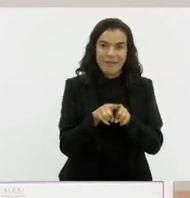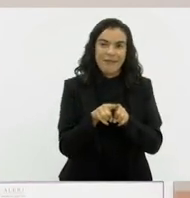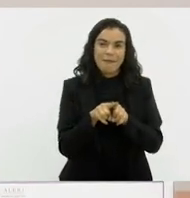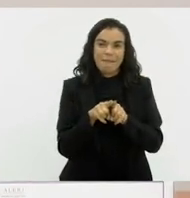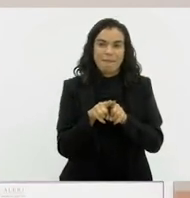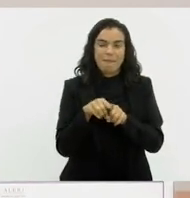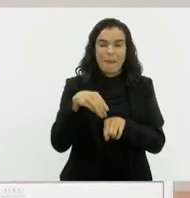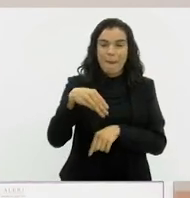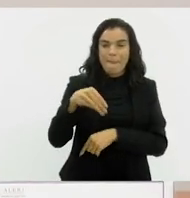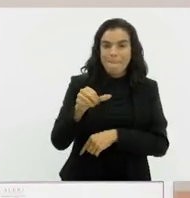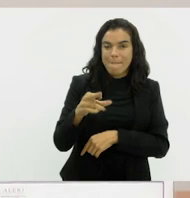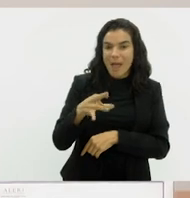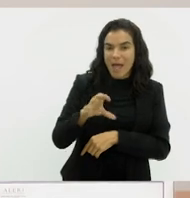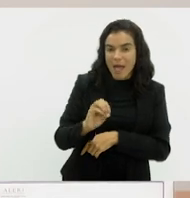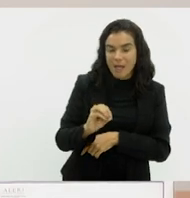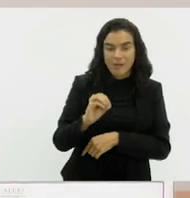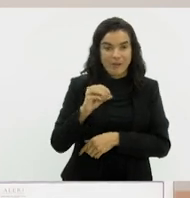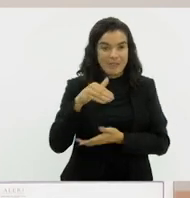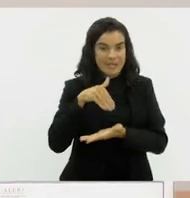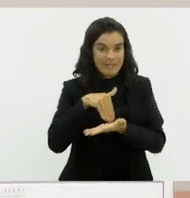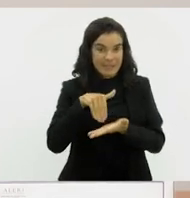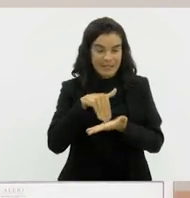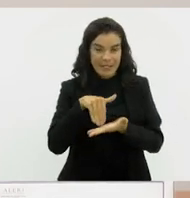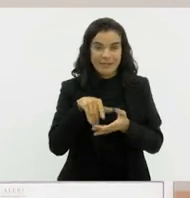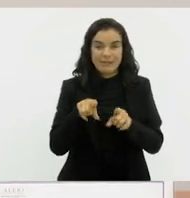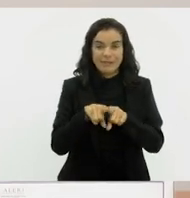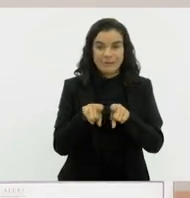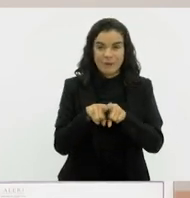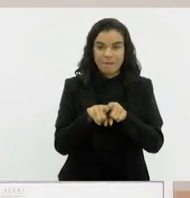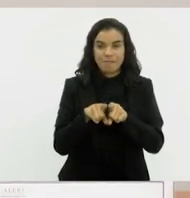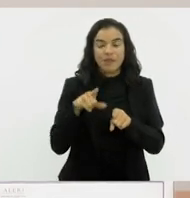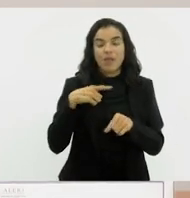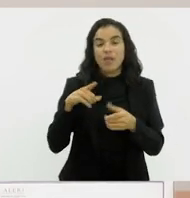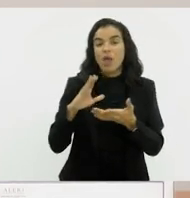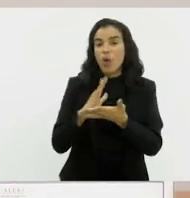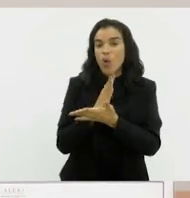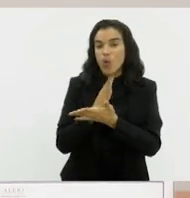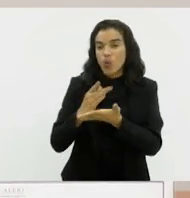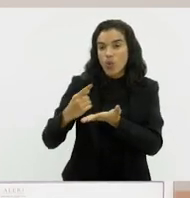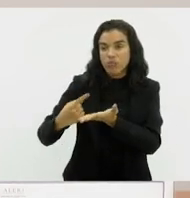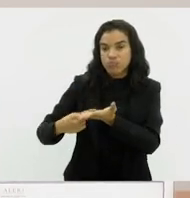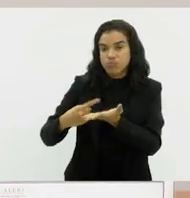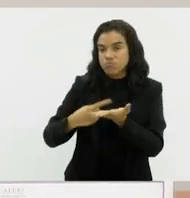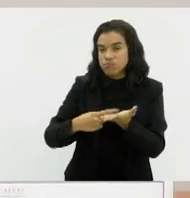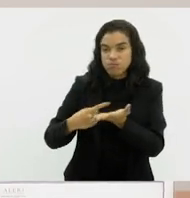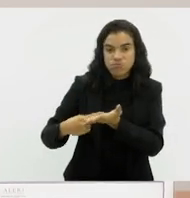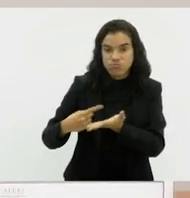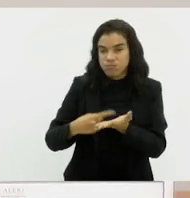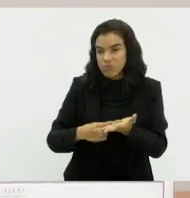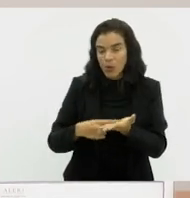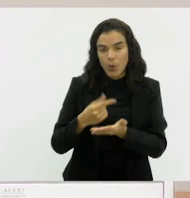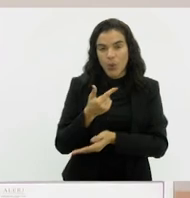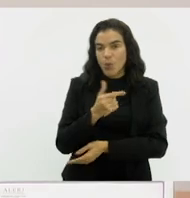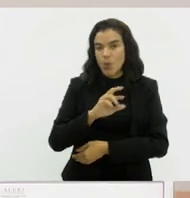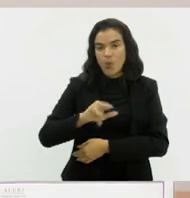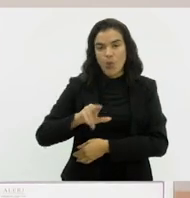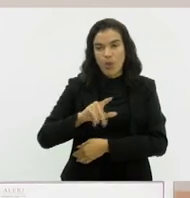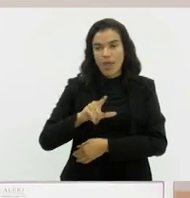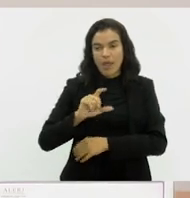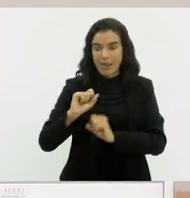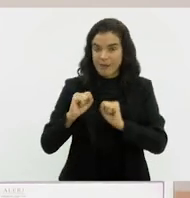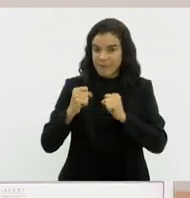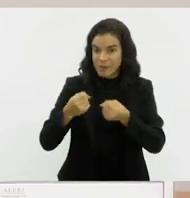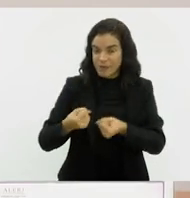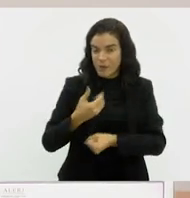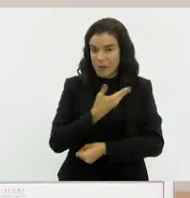Mário Sérgio, para a secretária, de que há alguma tratativa. Ainda não é a tratativa que a Defensoria